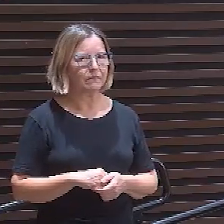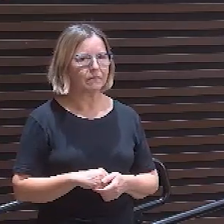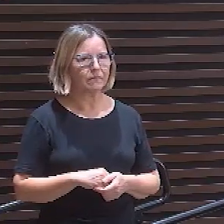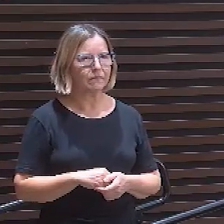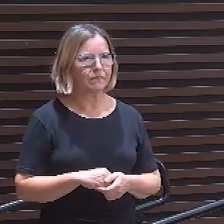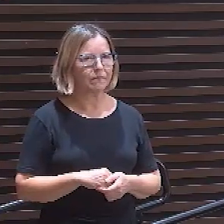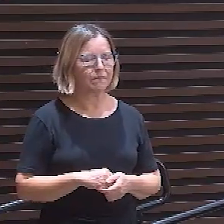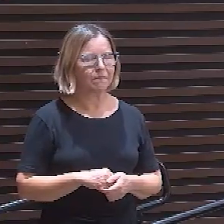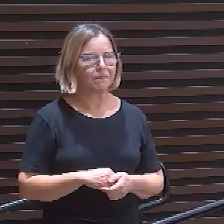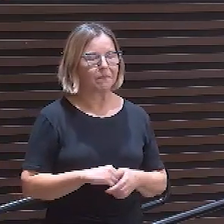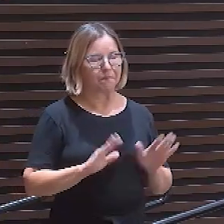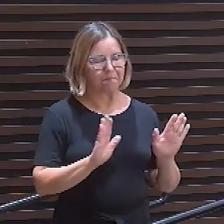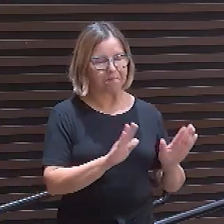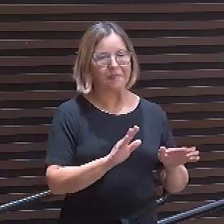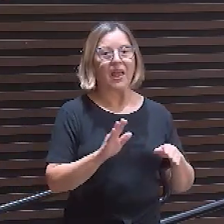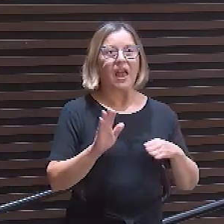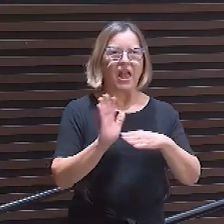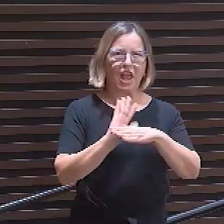filme